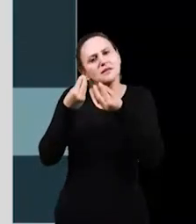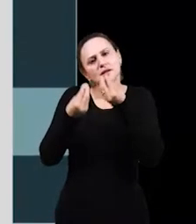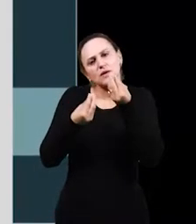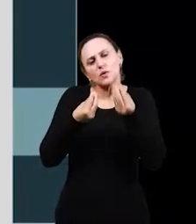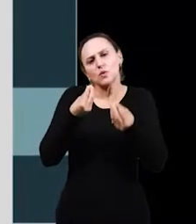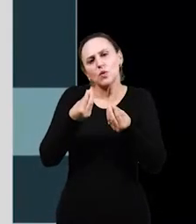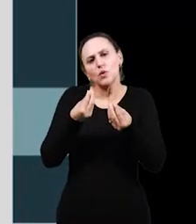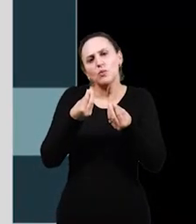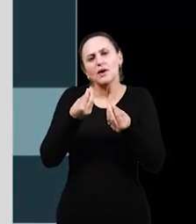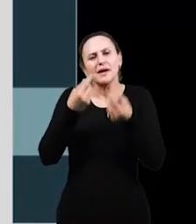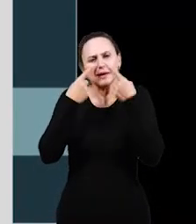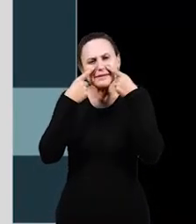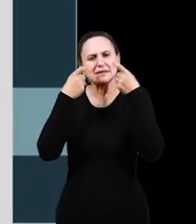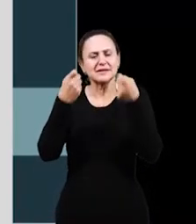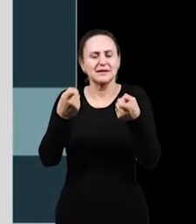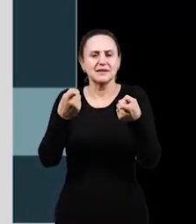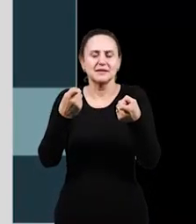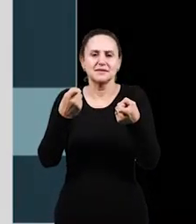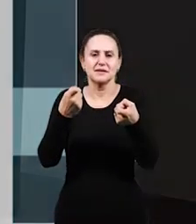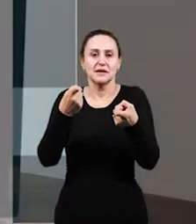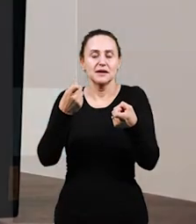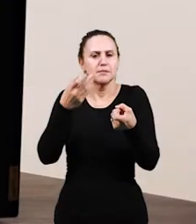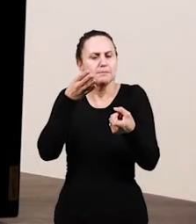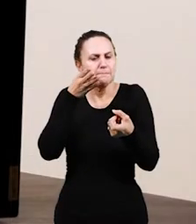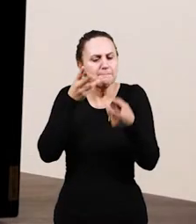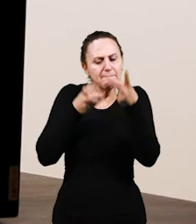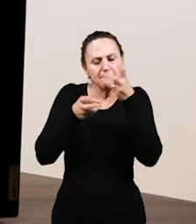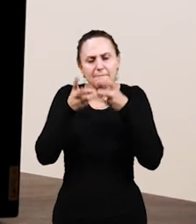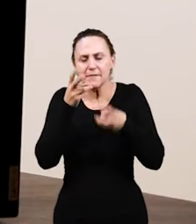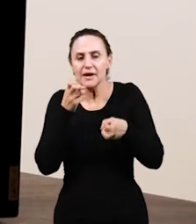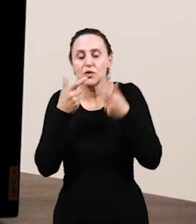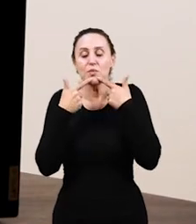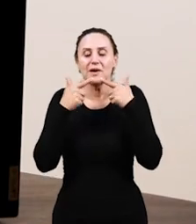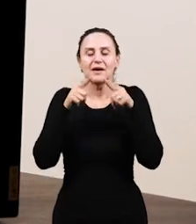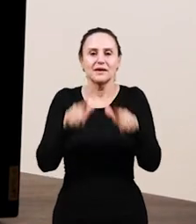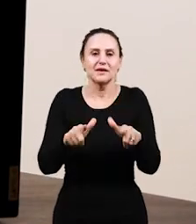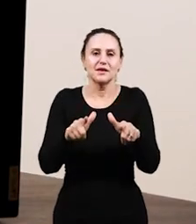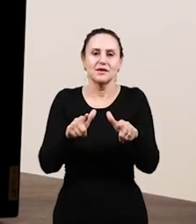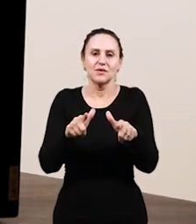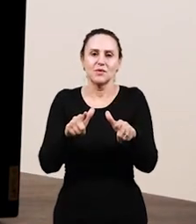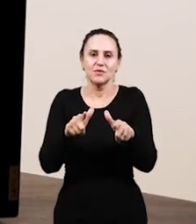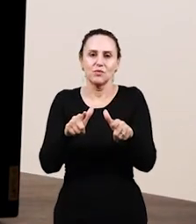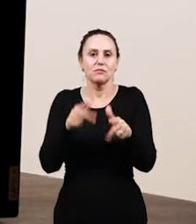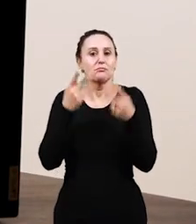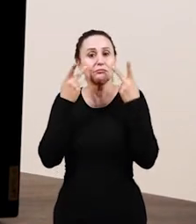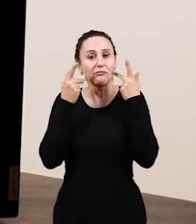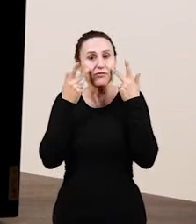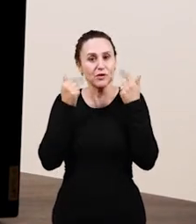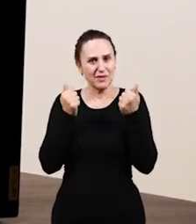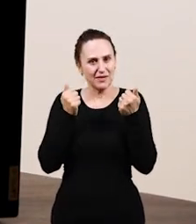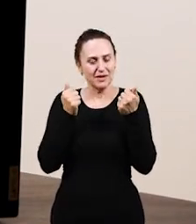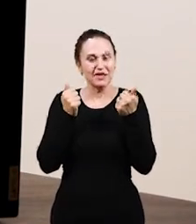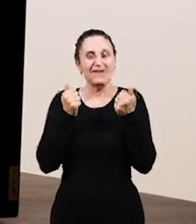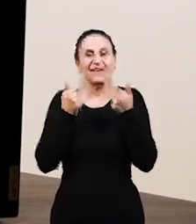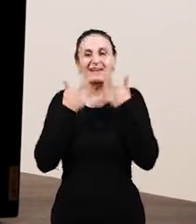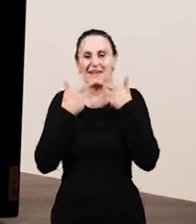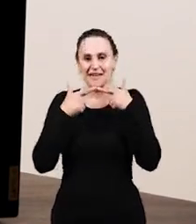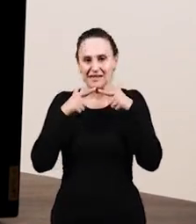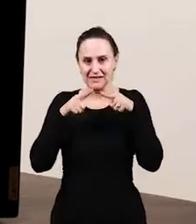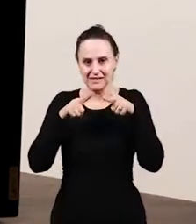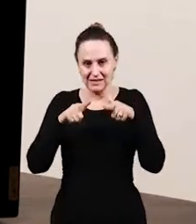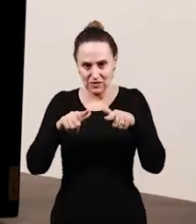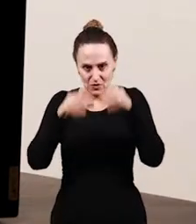interesse era descobrir uma língua ideal então como eu disse na gramática de Porto Royal é até gramática de Porto Real